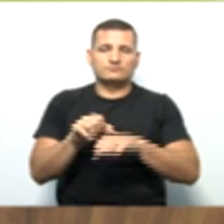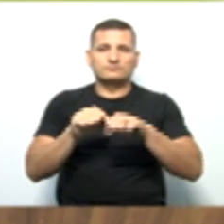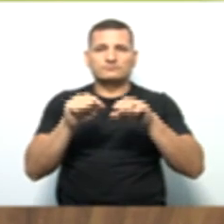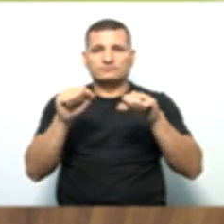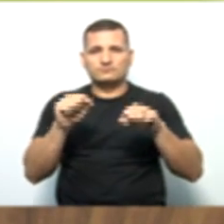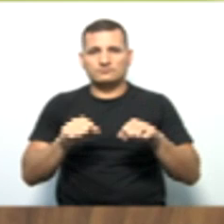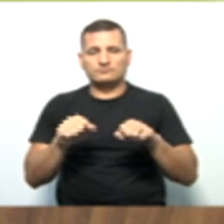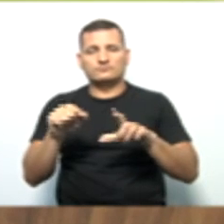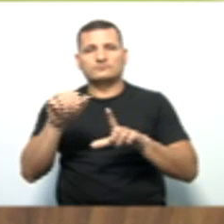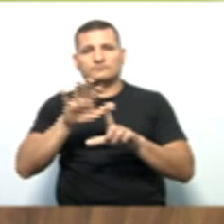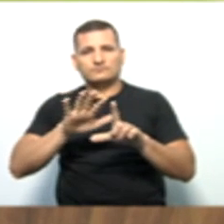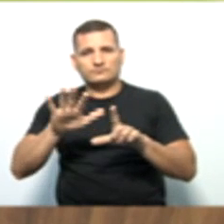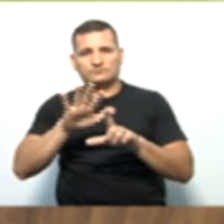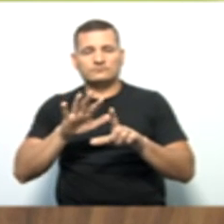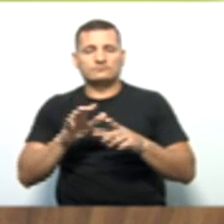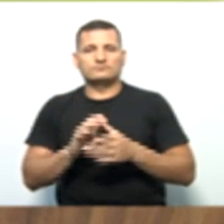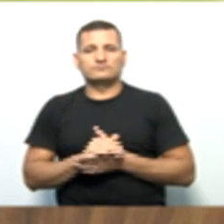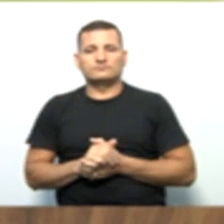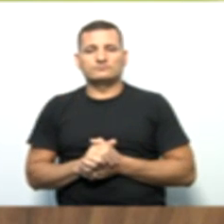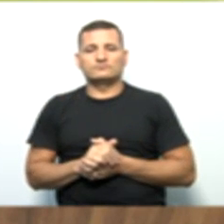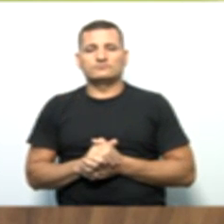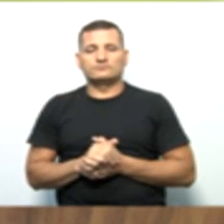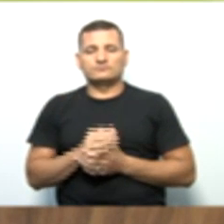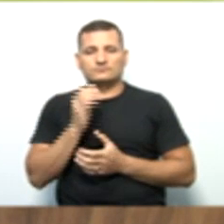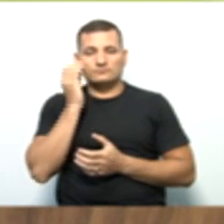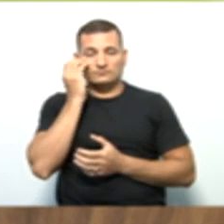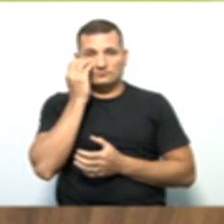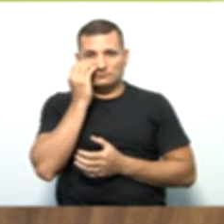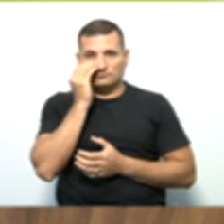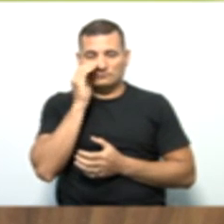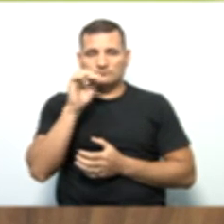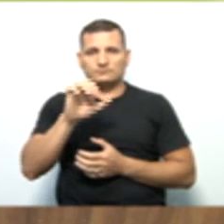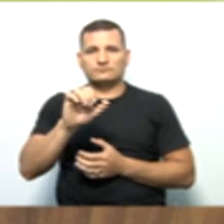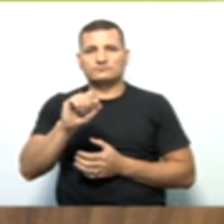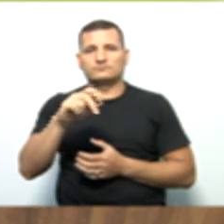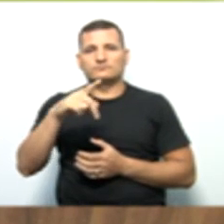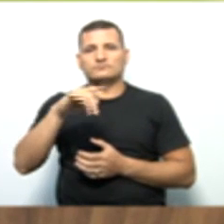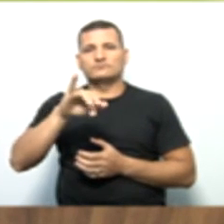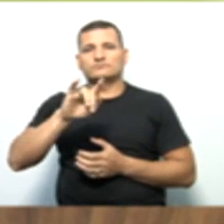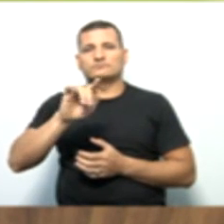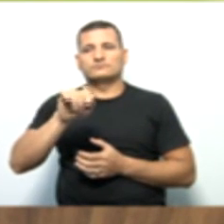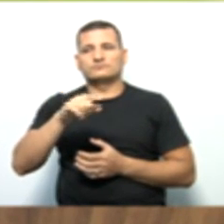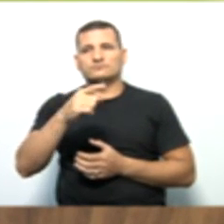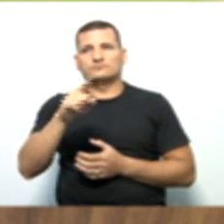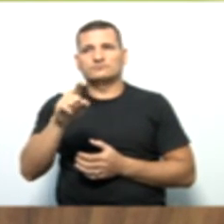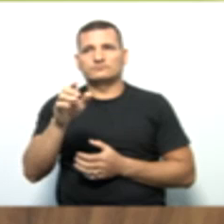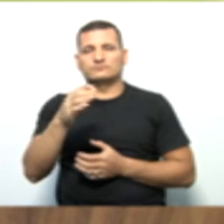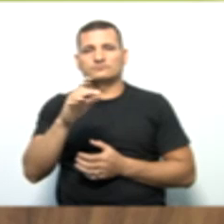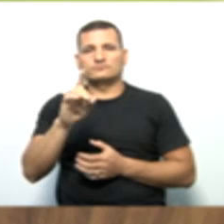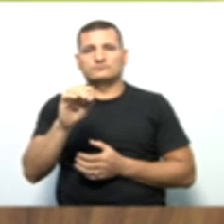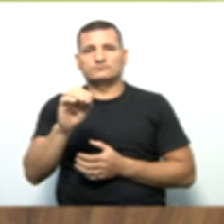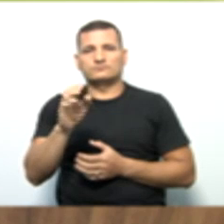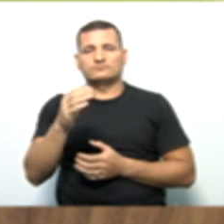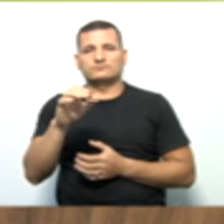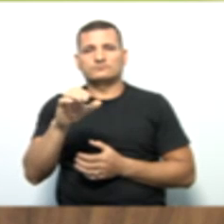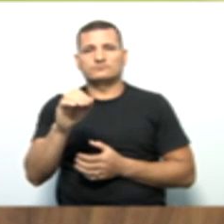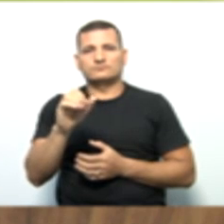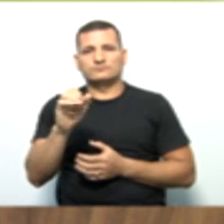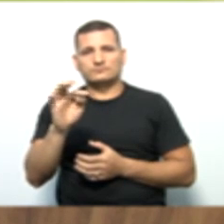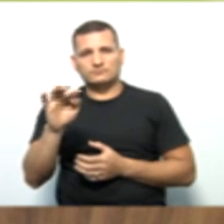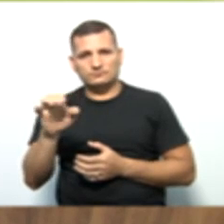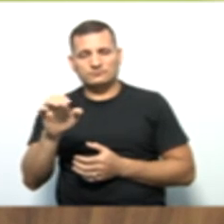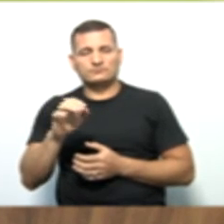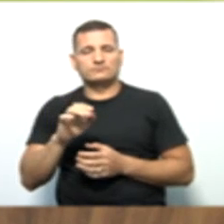que contém o sistema. E lá de Espigão do Oeste, o projeto mostra o software de várias maneiras